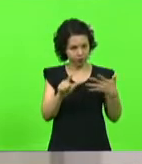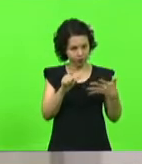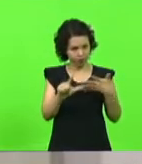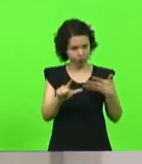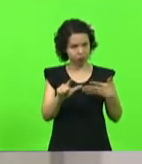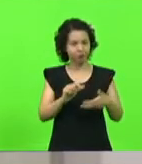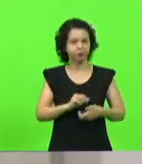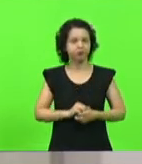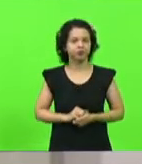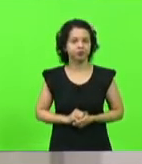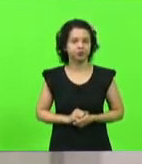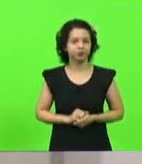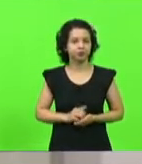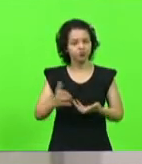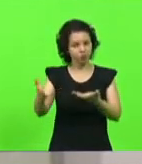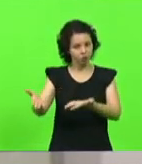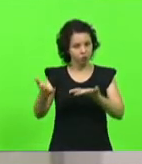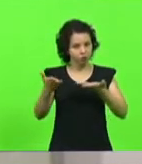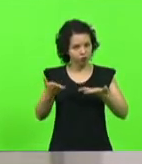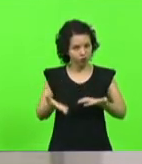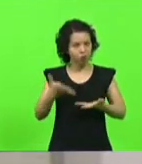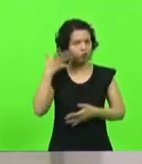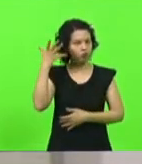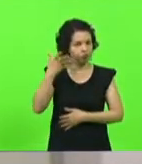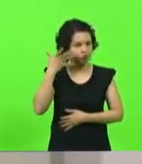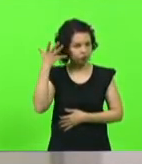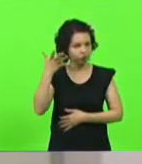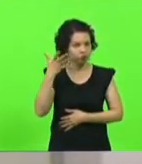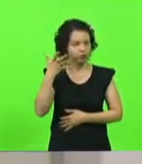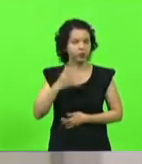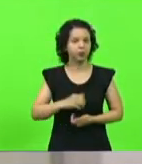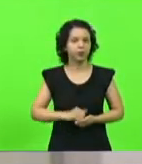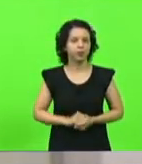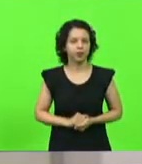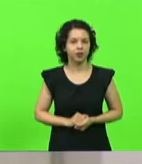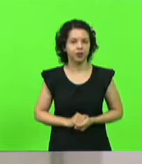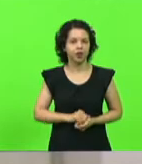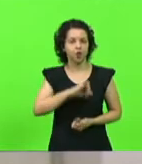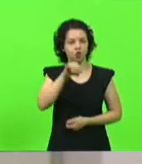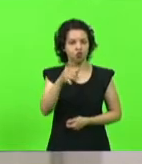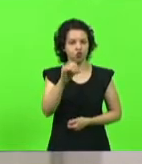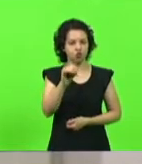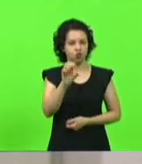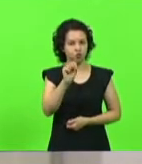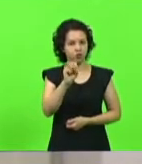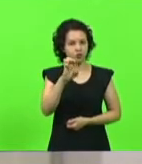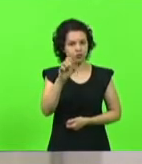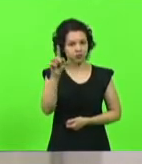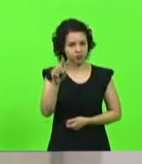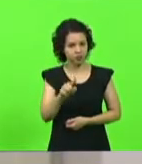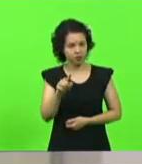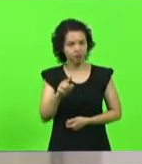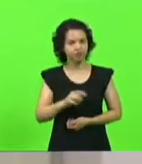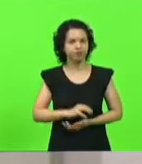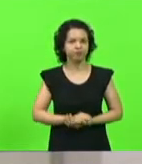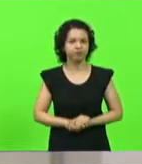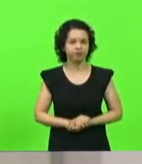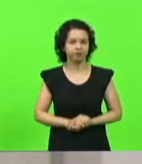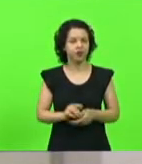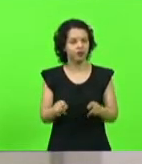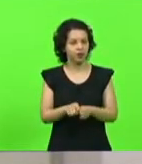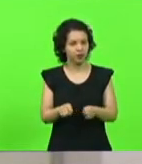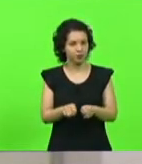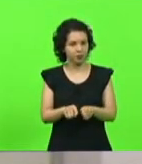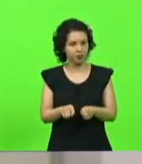da palavra, em nome dos homenageados, o senhor José Alberto Noudin, e em nome da IPAGRE, a senhora presidente da